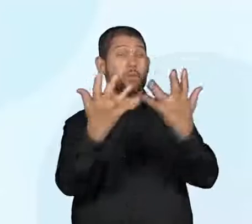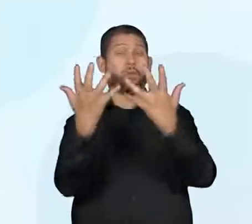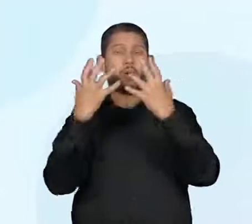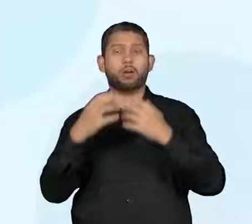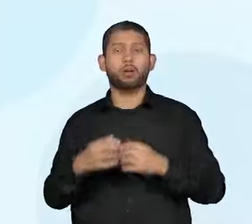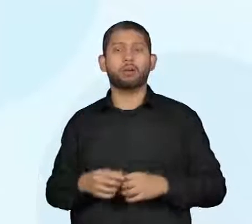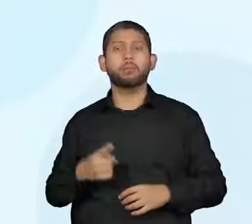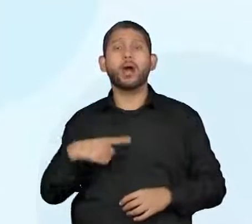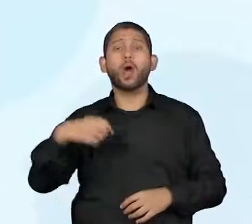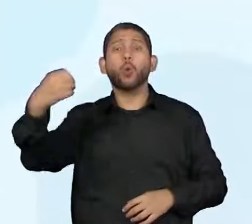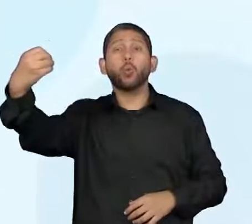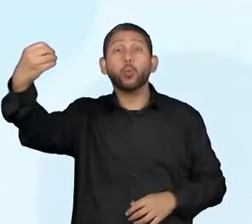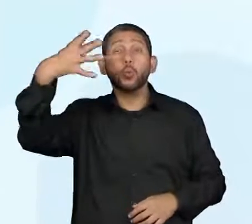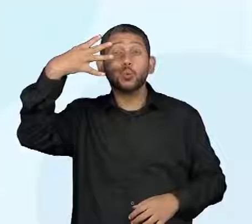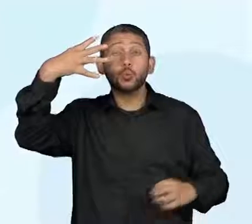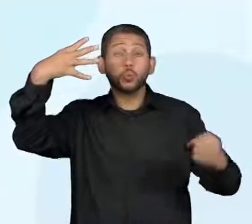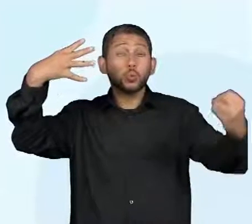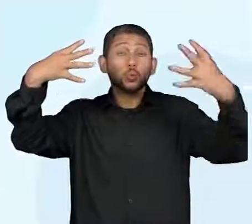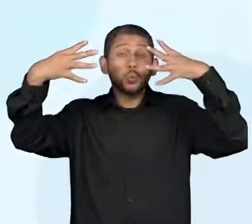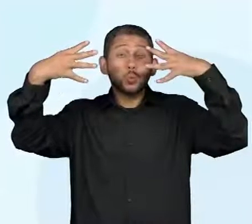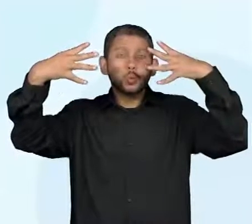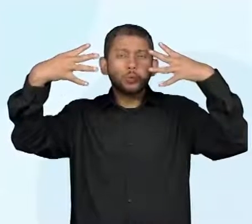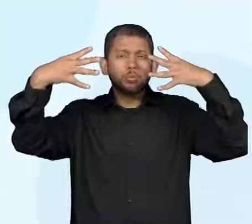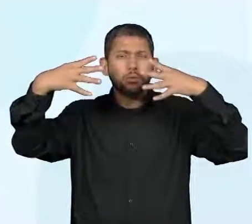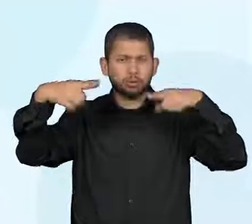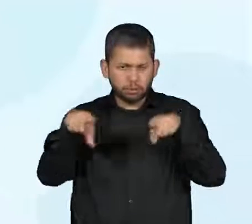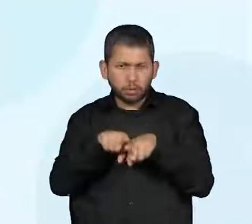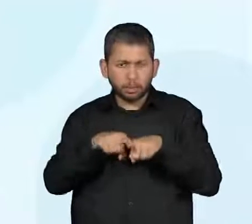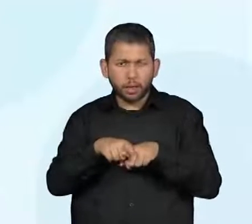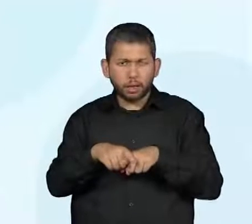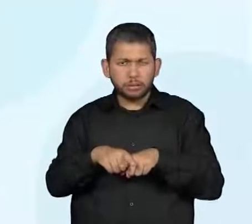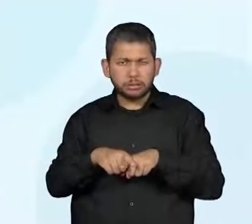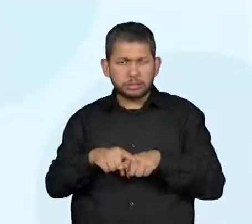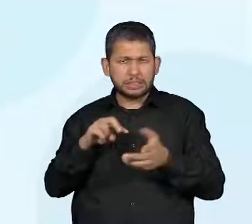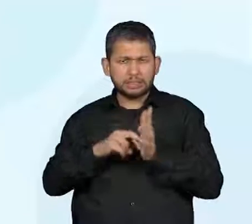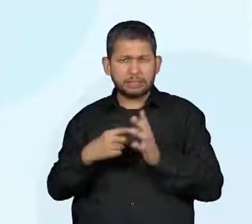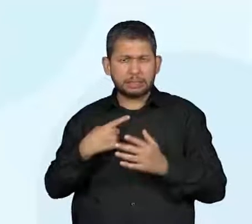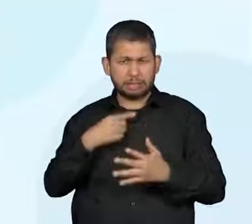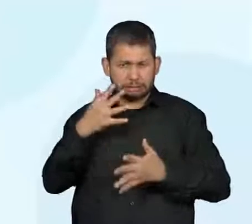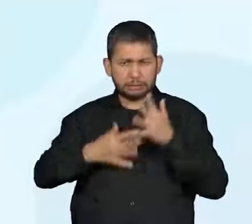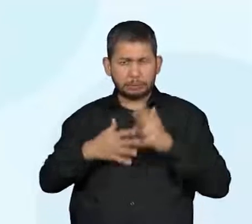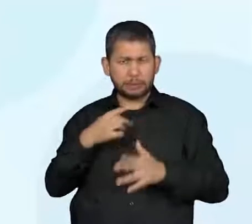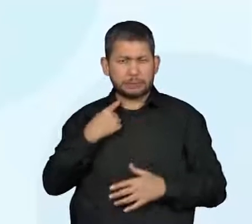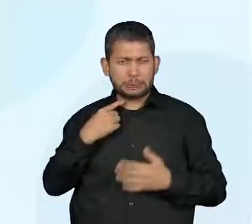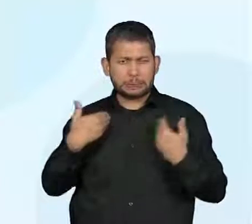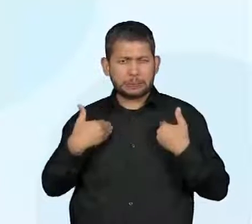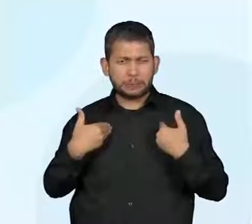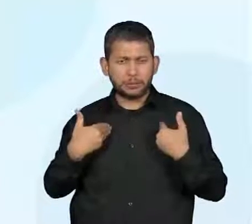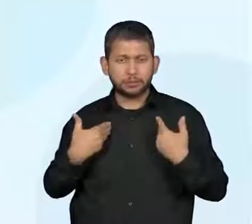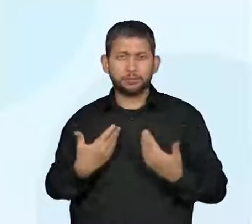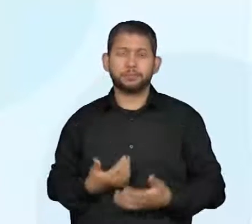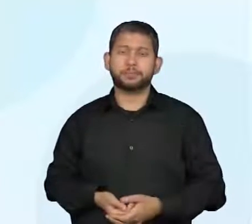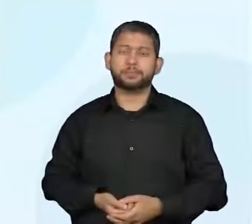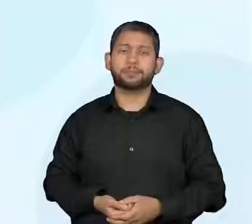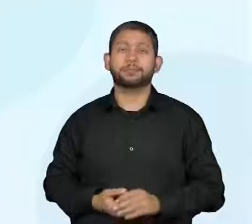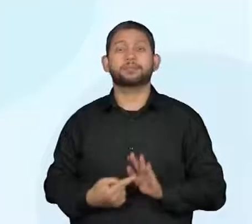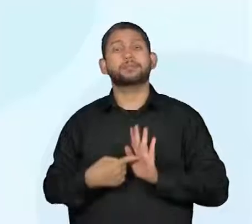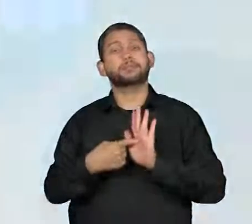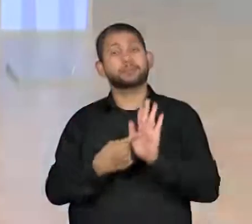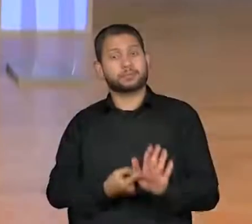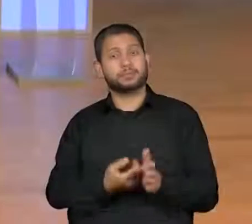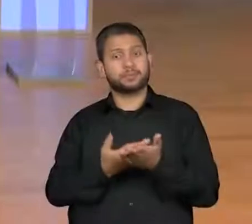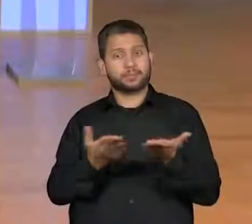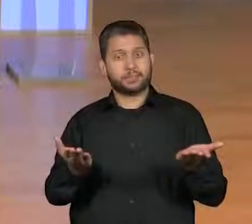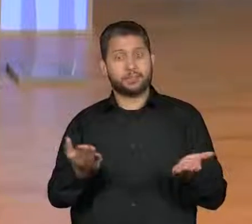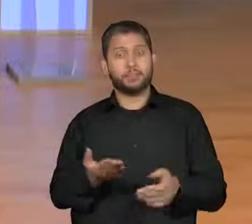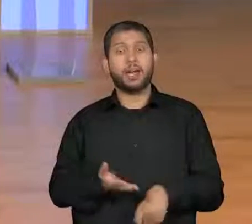a luminosidade em excesso? Também é poluição? Olha, Pro, eu vou citar aqui para eles o que a gente estava conversando um